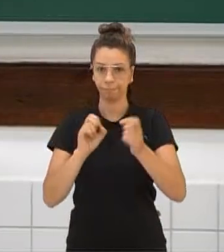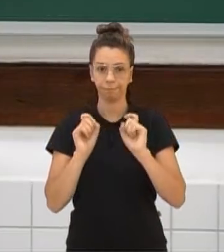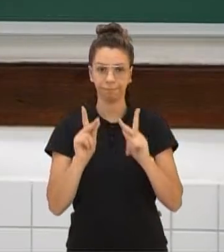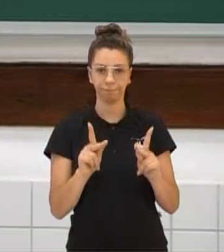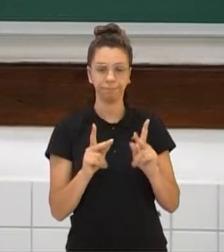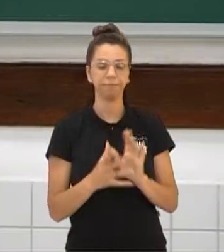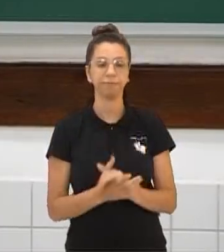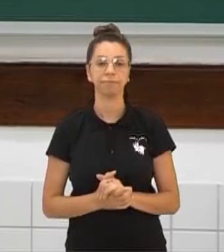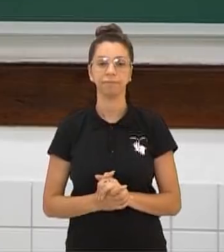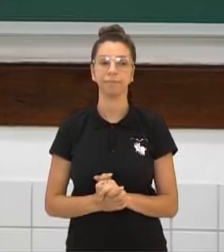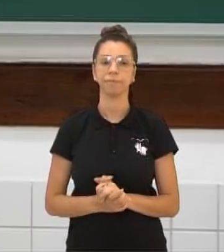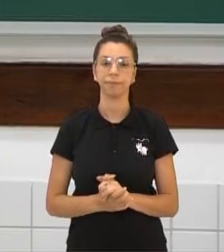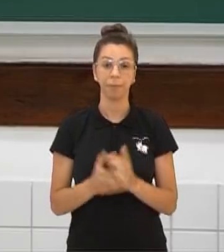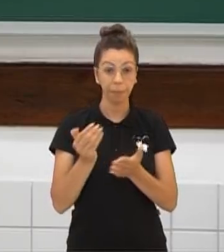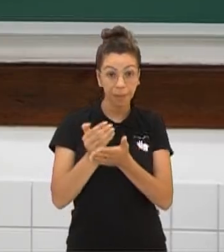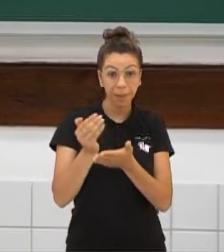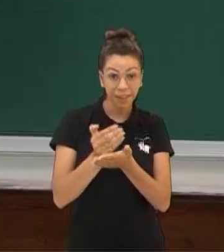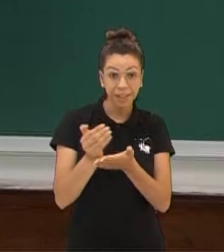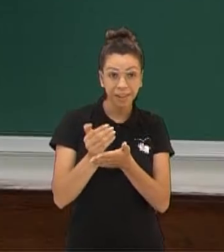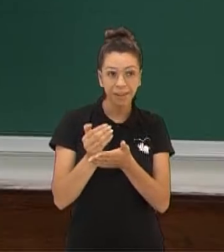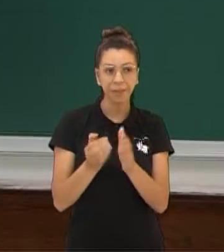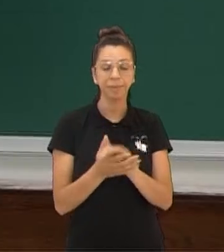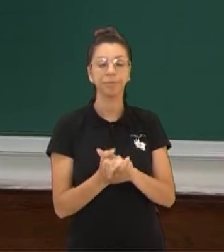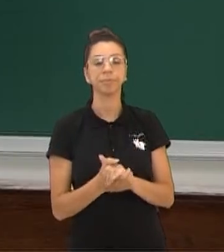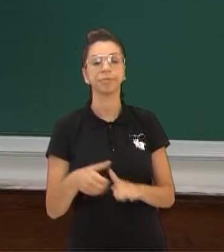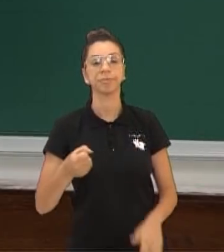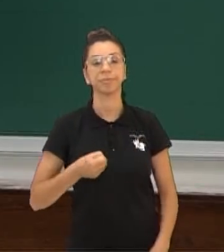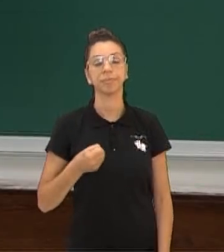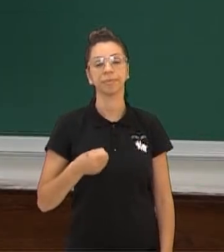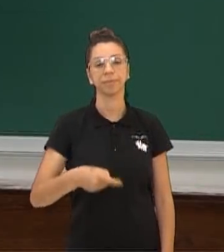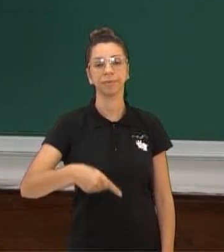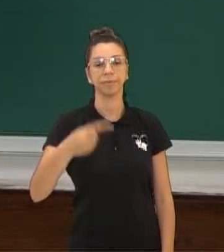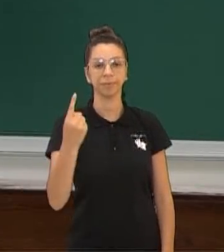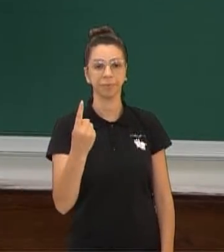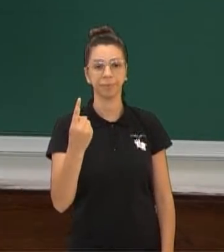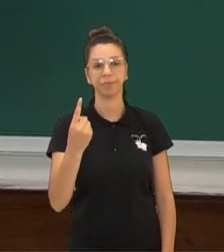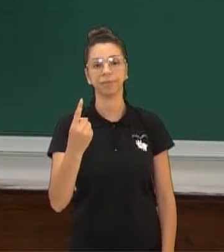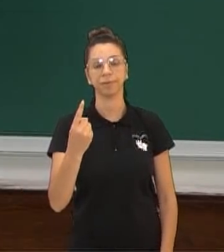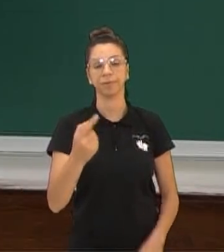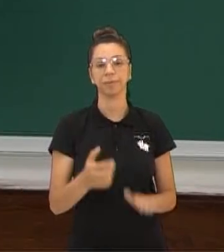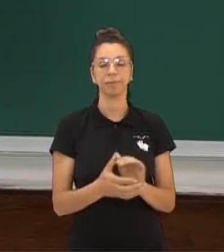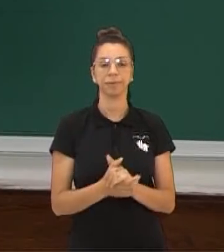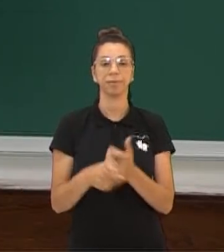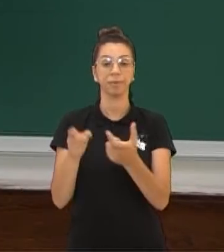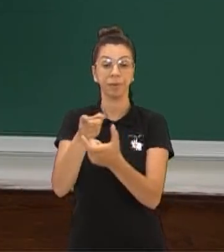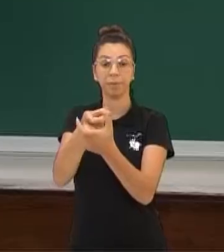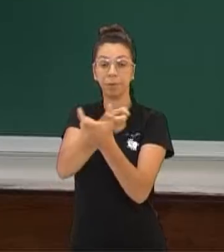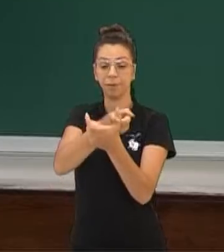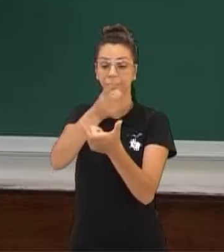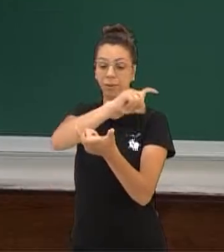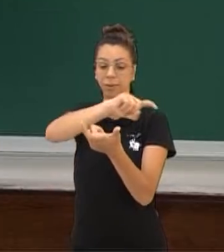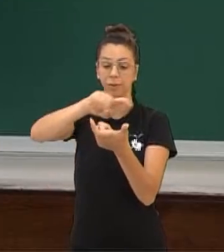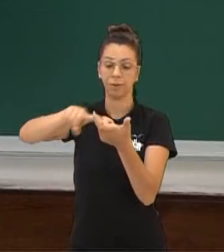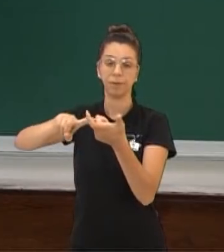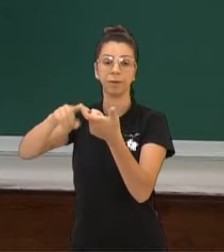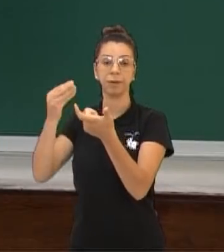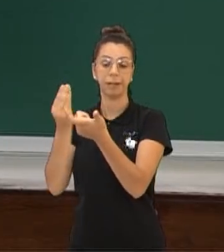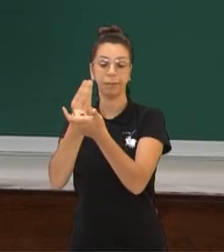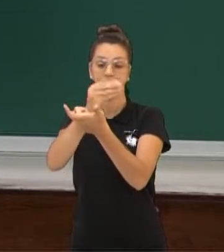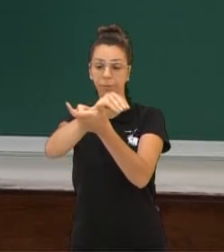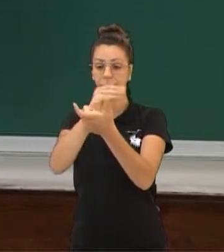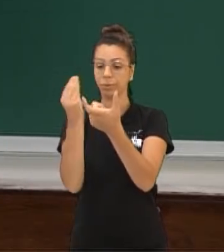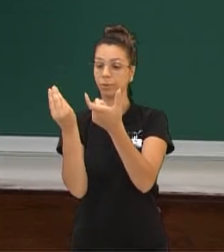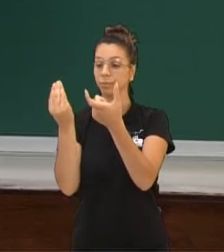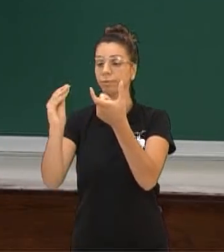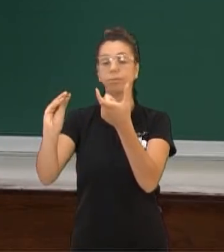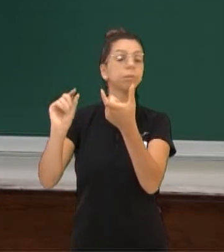certo? Vamos começar então? Number 1. Os prefixos e sufixos são adicionados nas